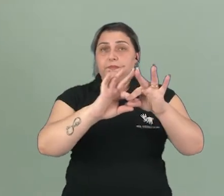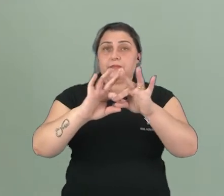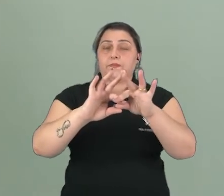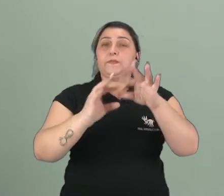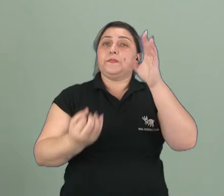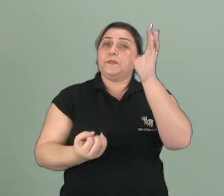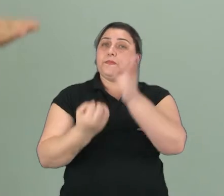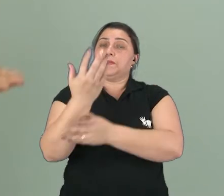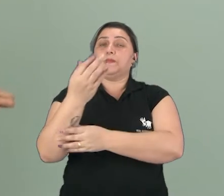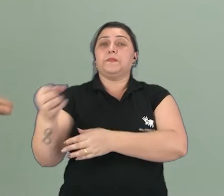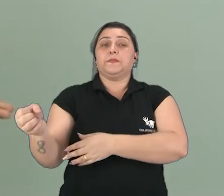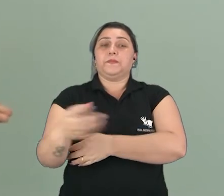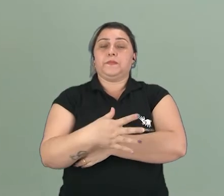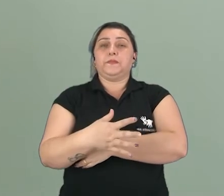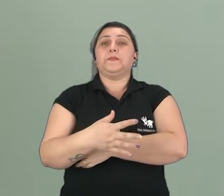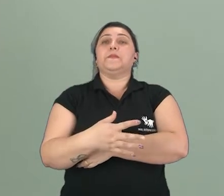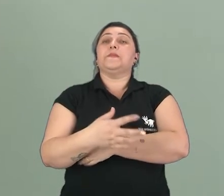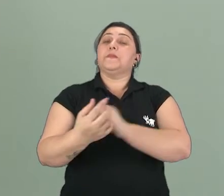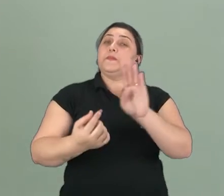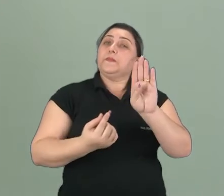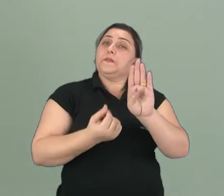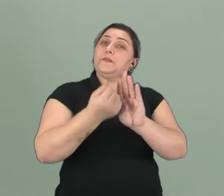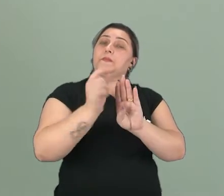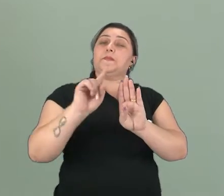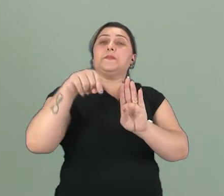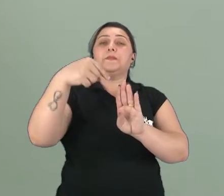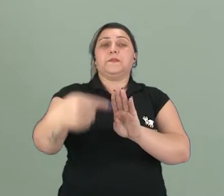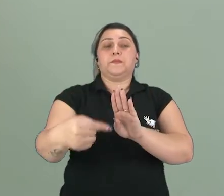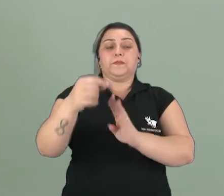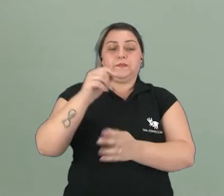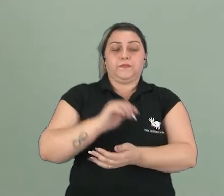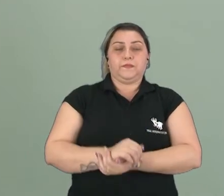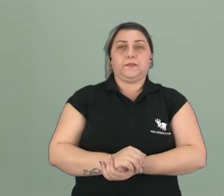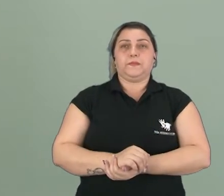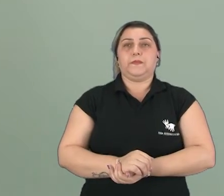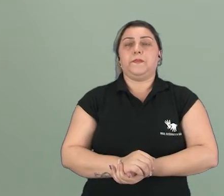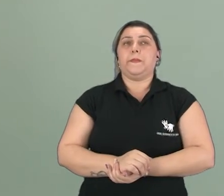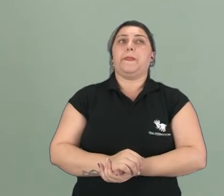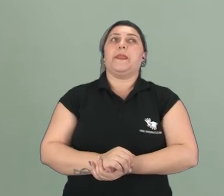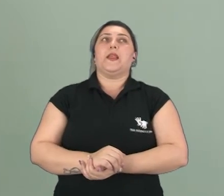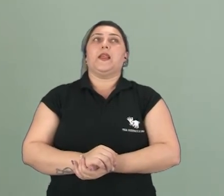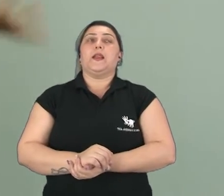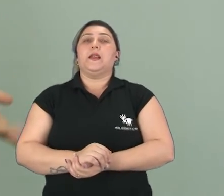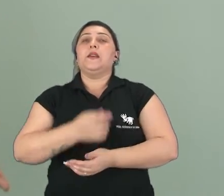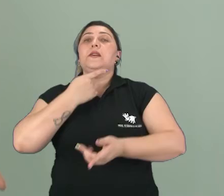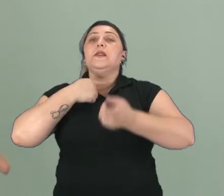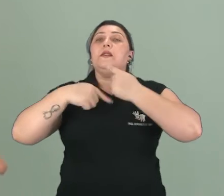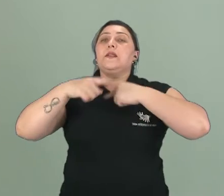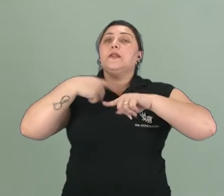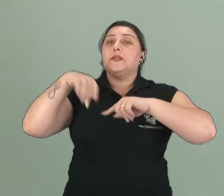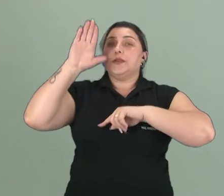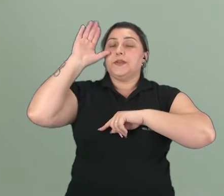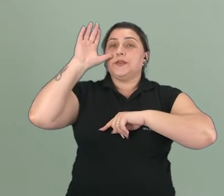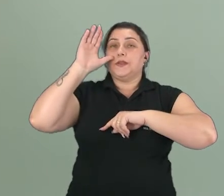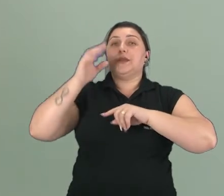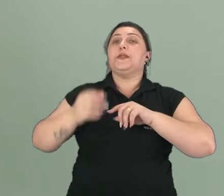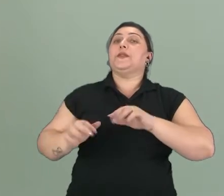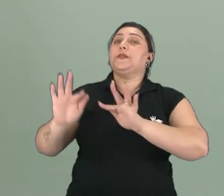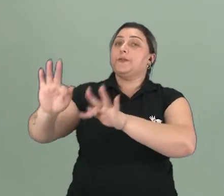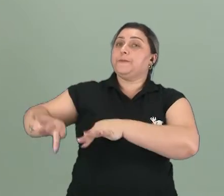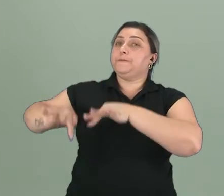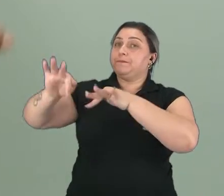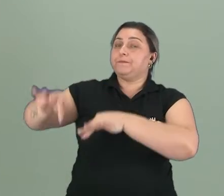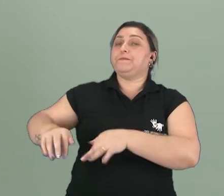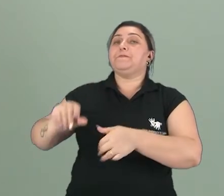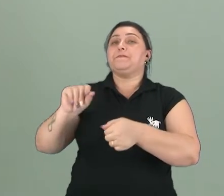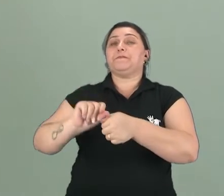desse surgimento da nova classe, que era a classe burguesa, e depois desse choque de interesses com esses nobres feudais, fez